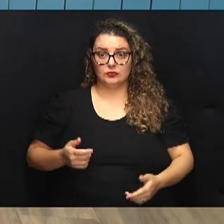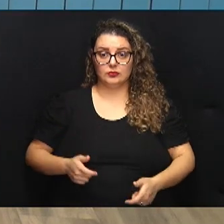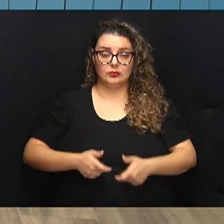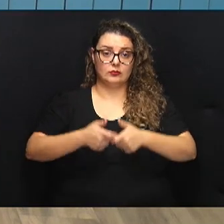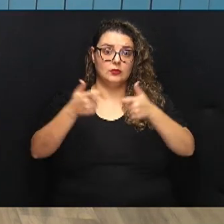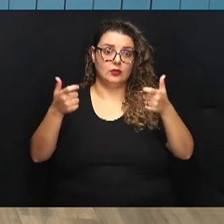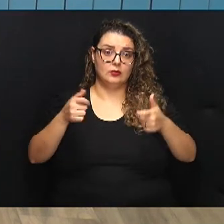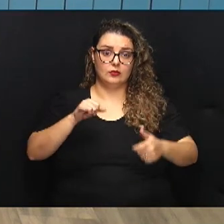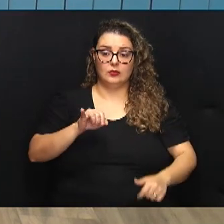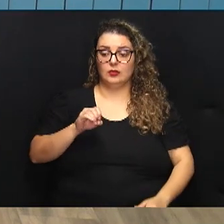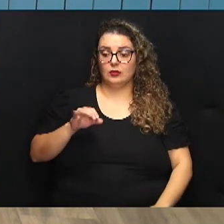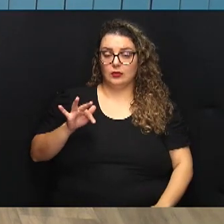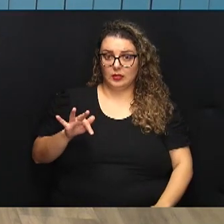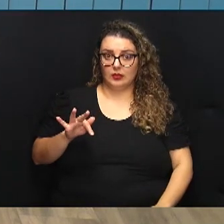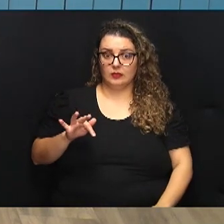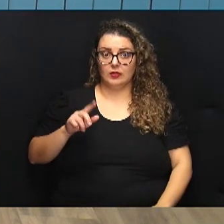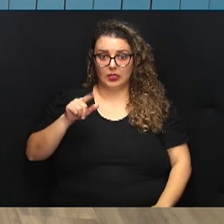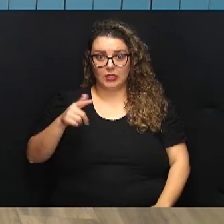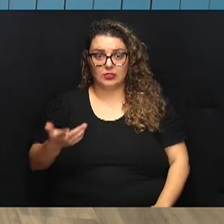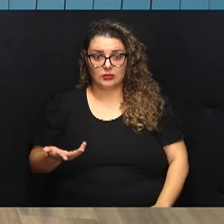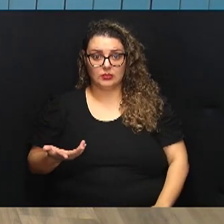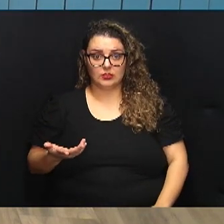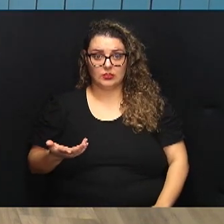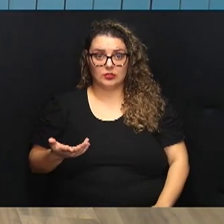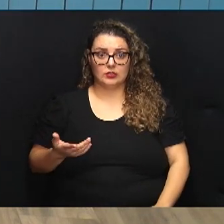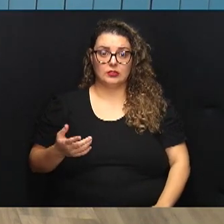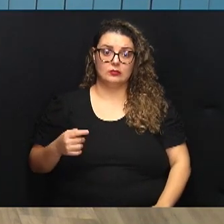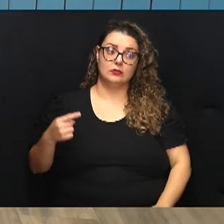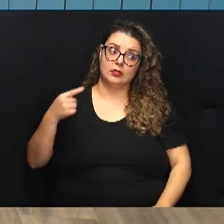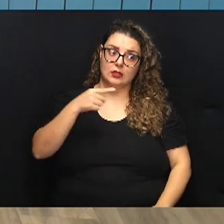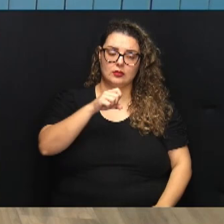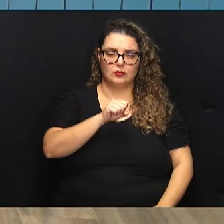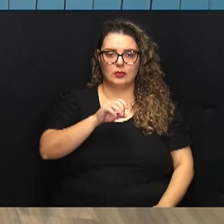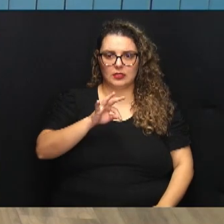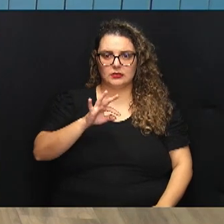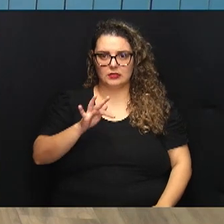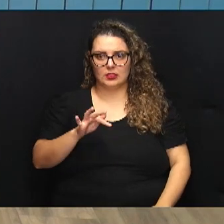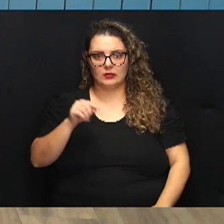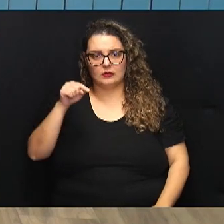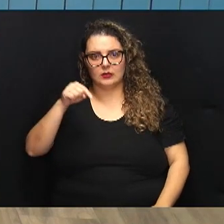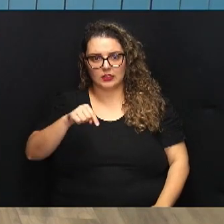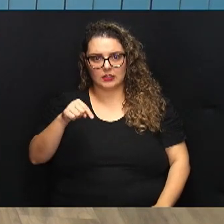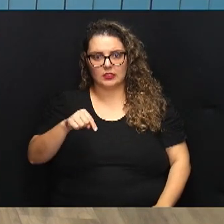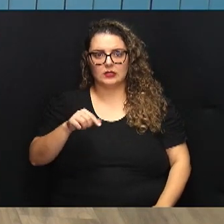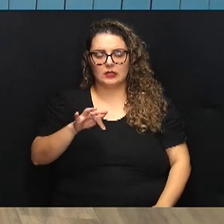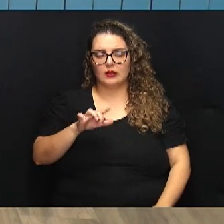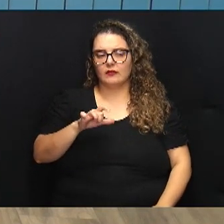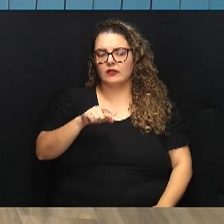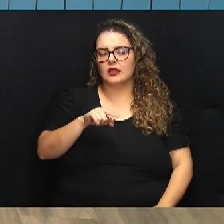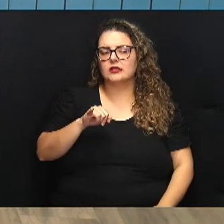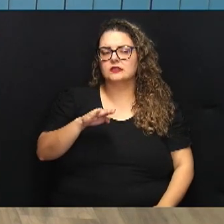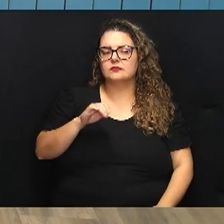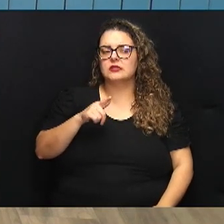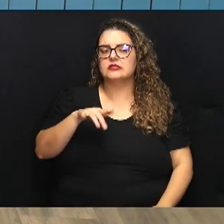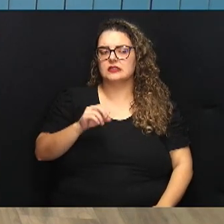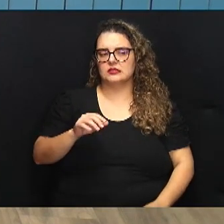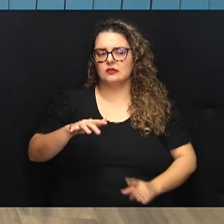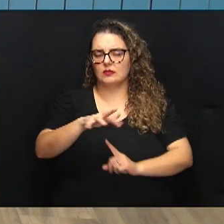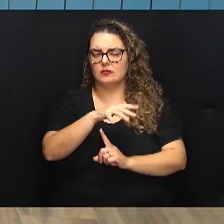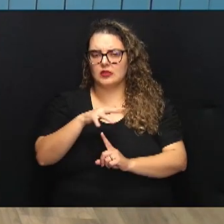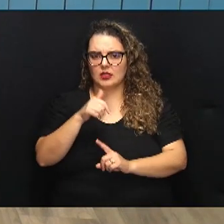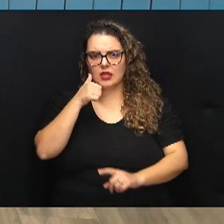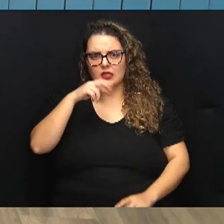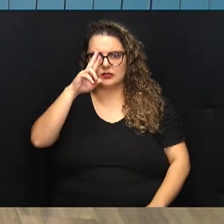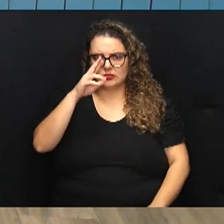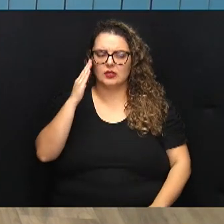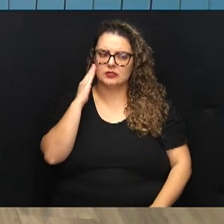do IOF, que a questão parou lá no STF. Este caso da flexibilização ambiental, a senhora entende